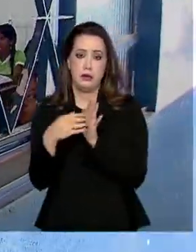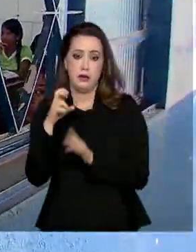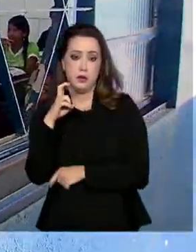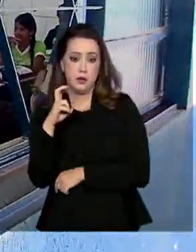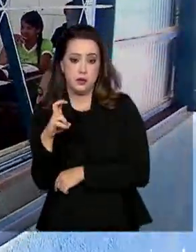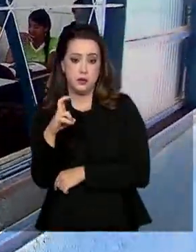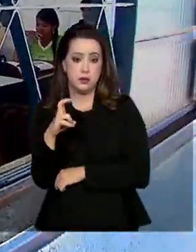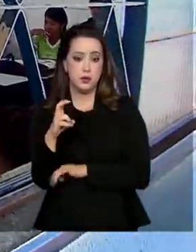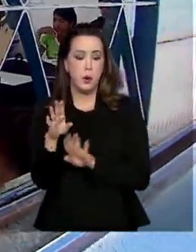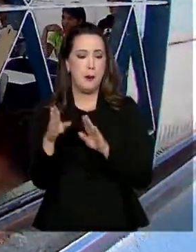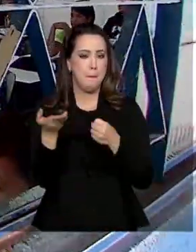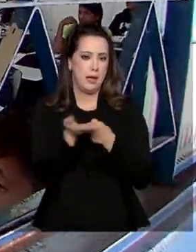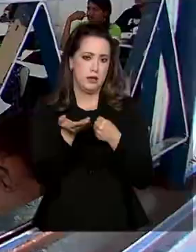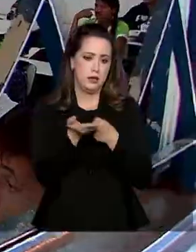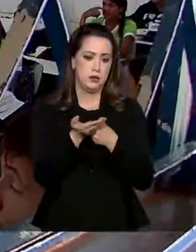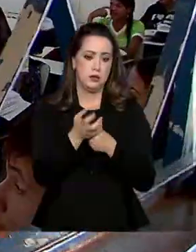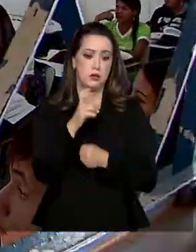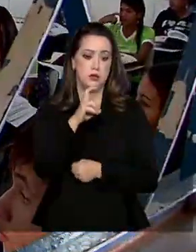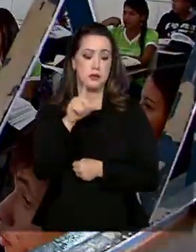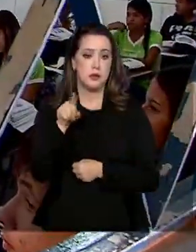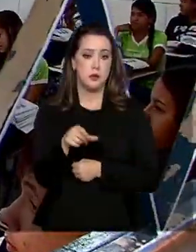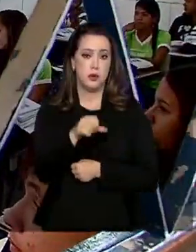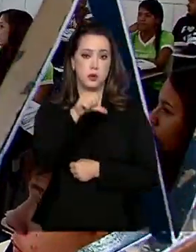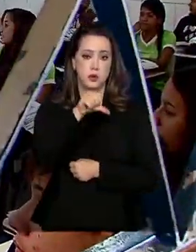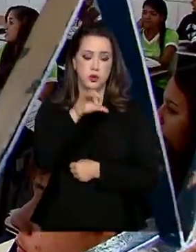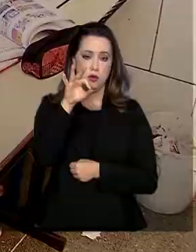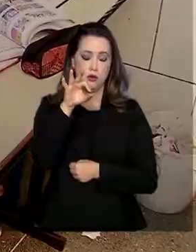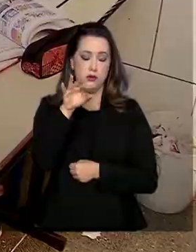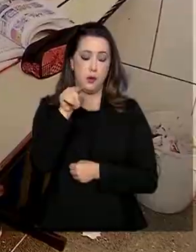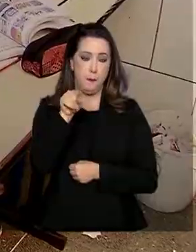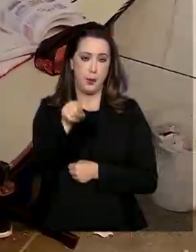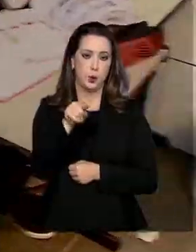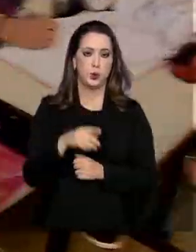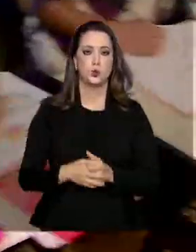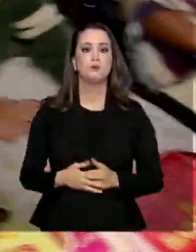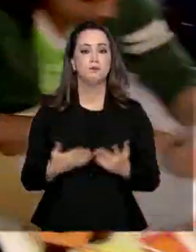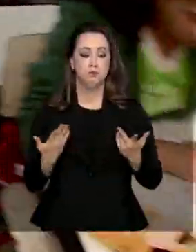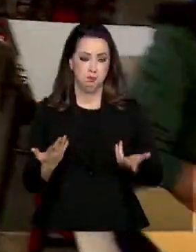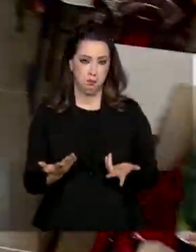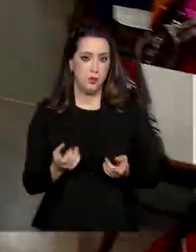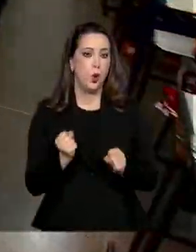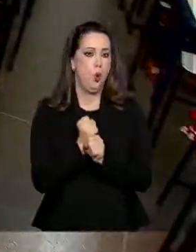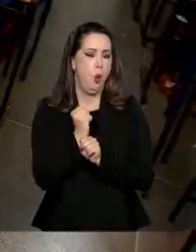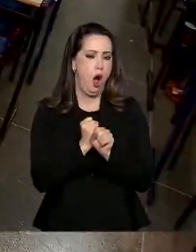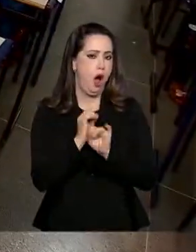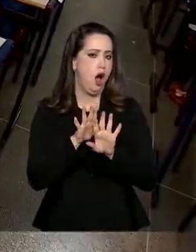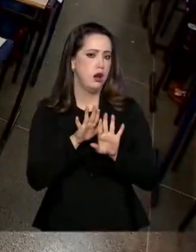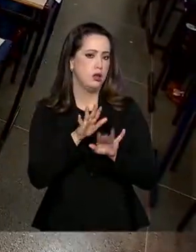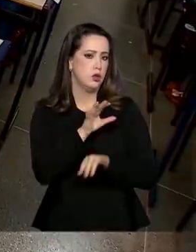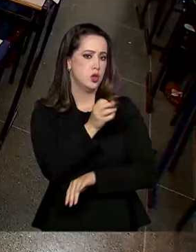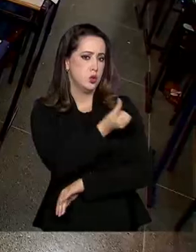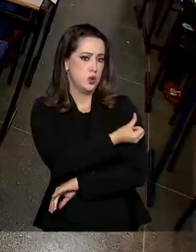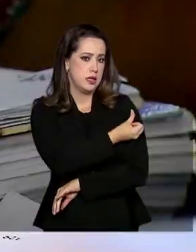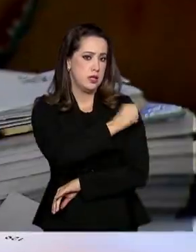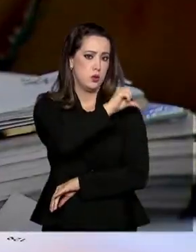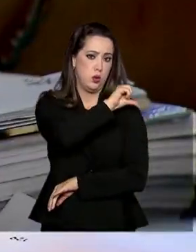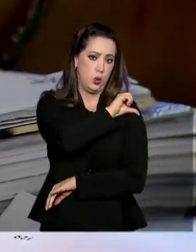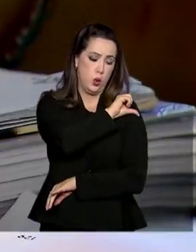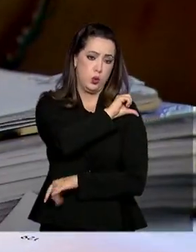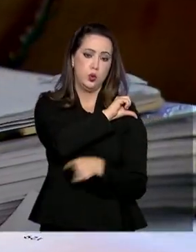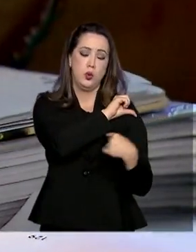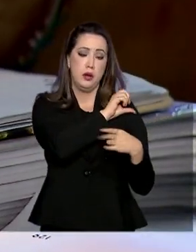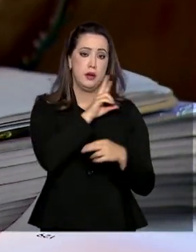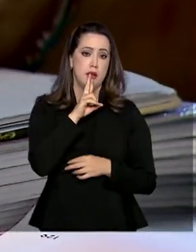a média atingiu 5,9 pontos. Nos anos finais, do sexto ao nono ano, o